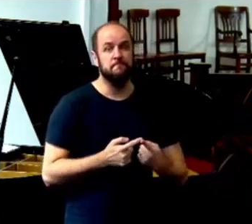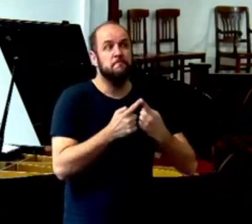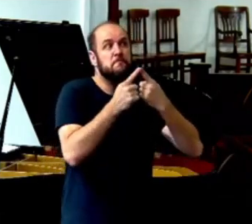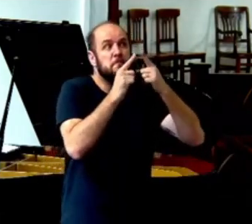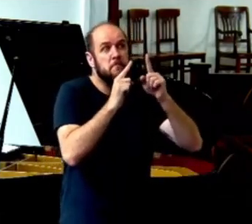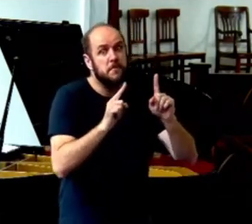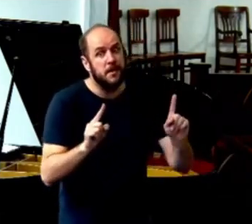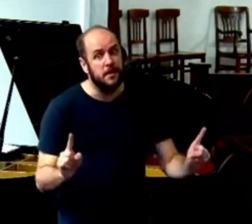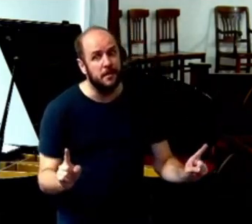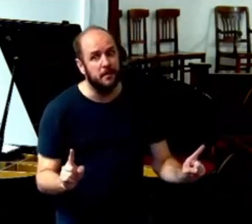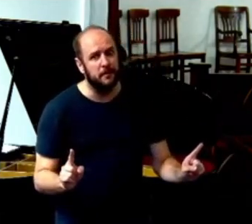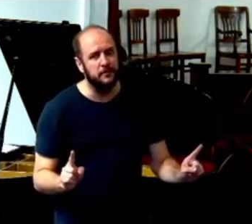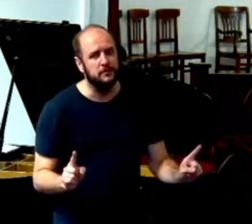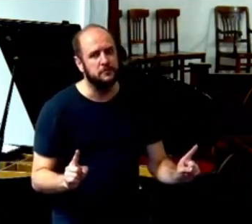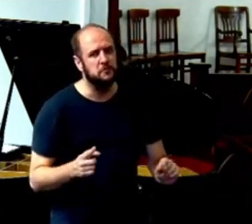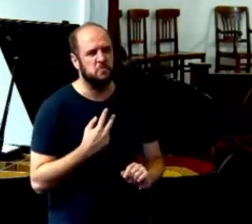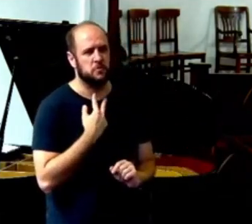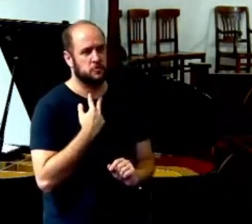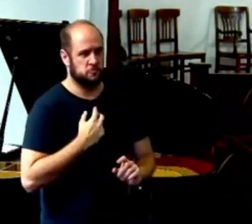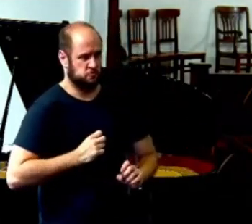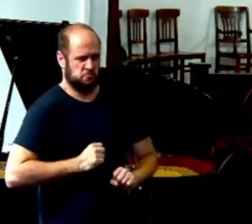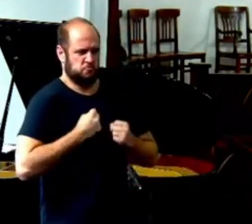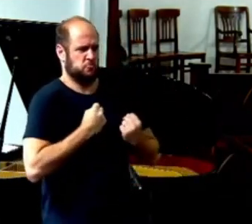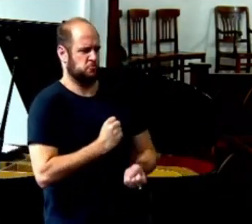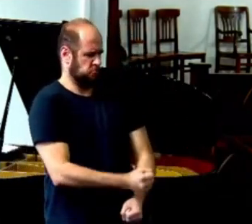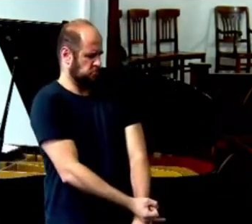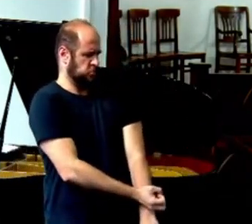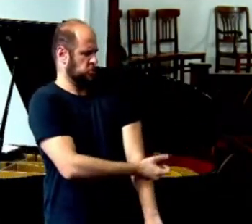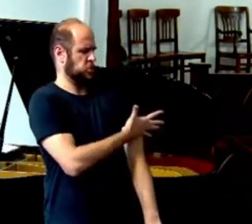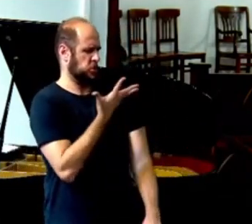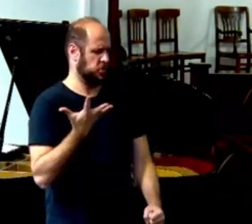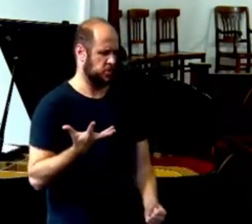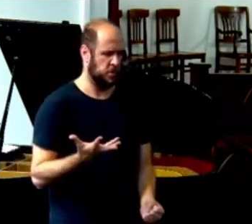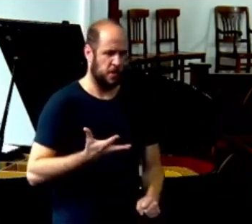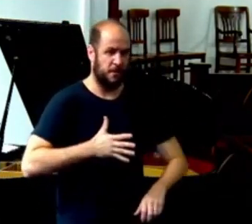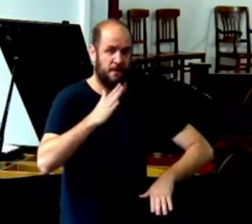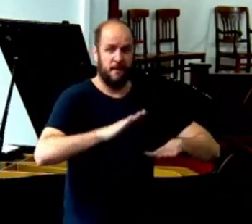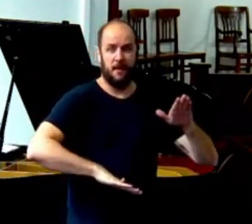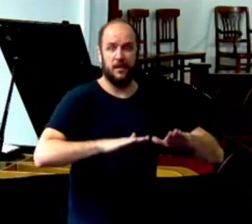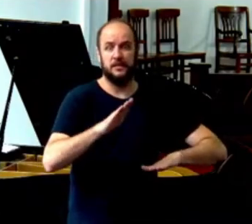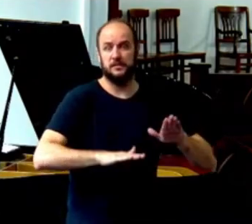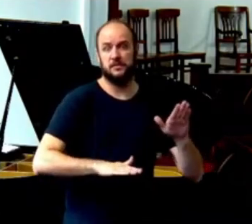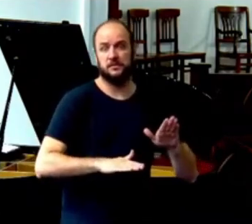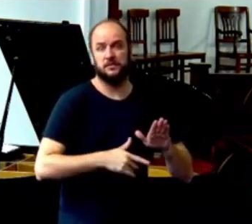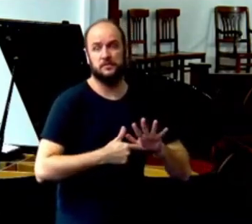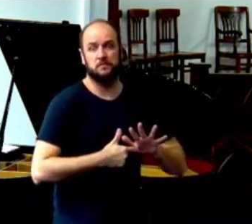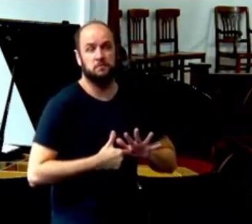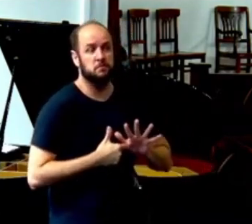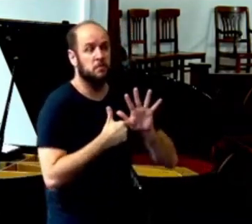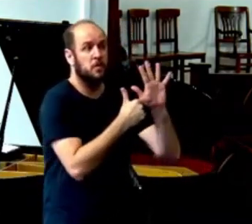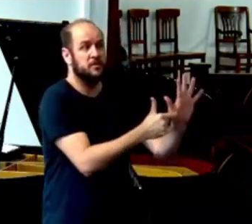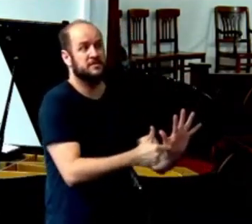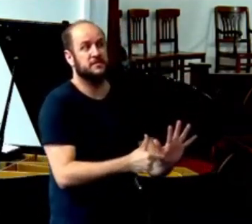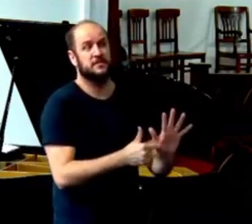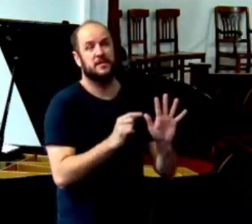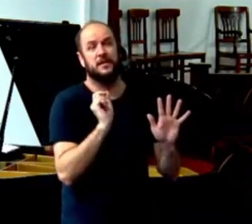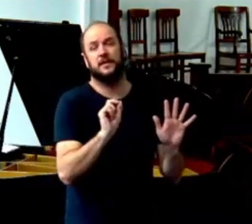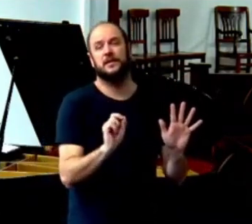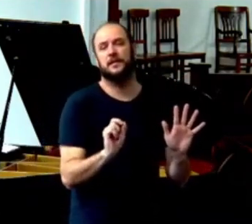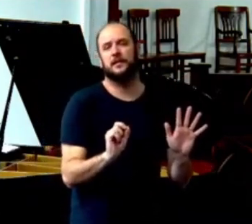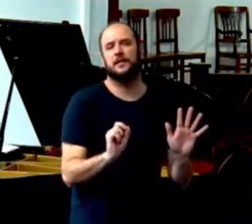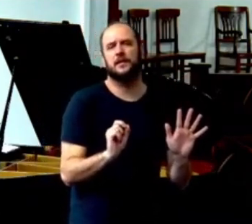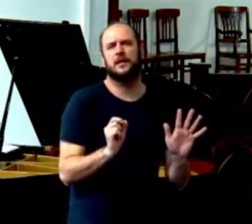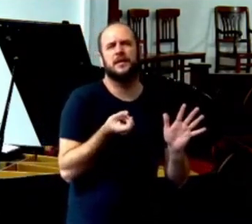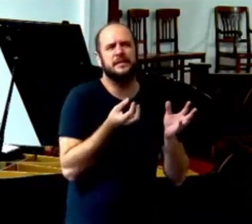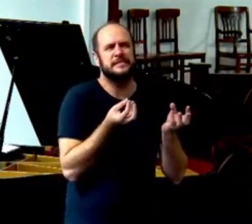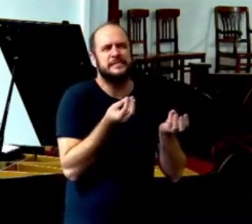entanto, explosões repentinas e fortes emoções podem algumas vezes ser sinais de